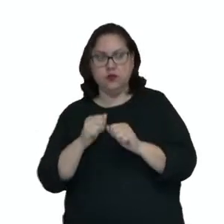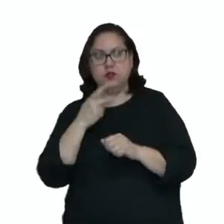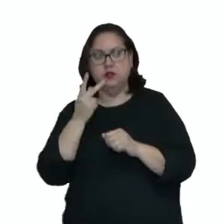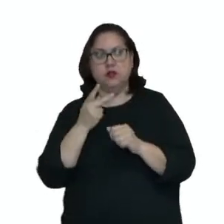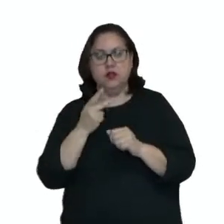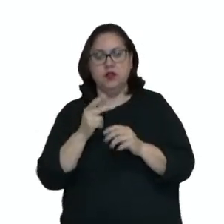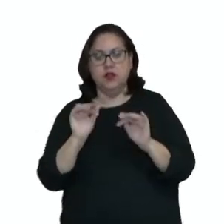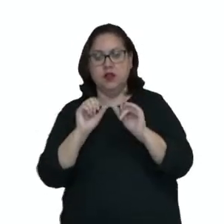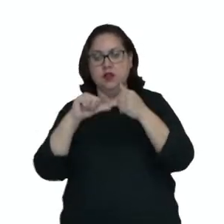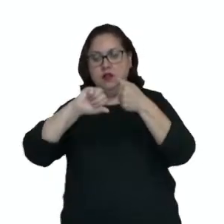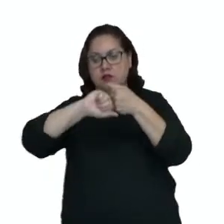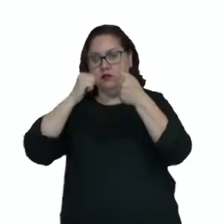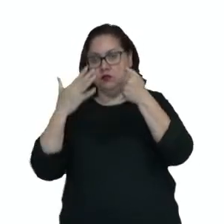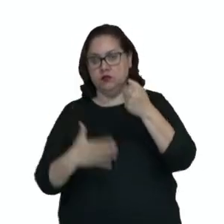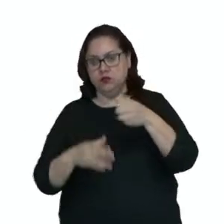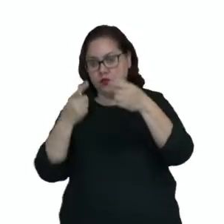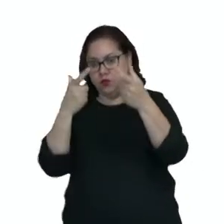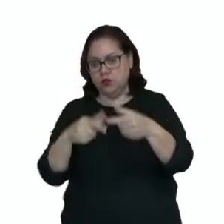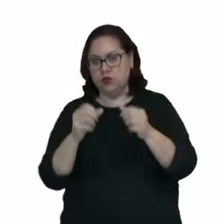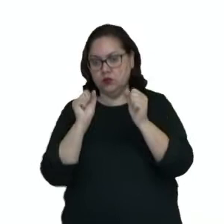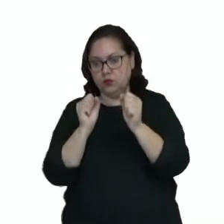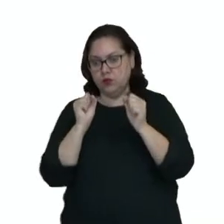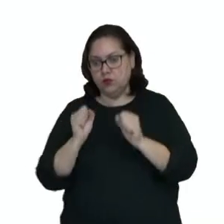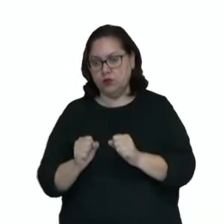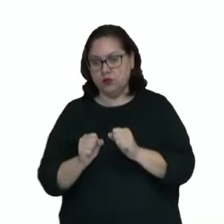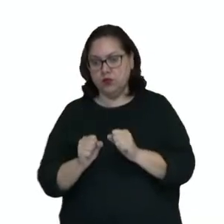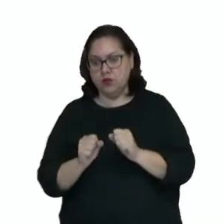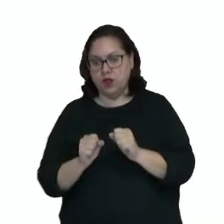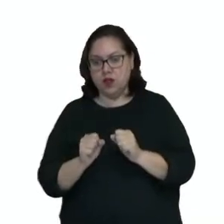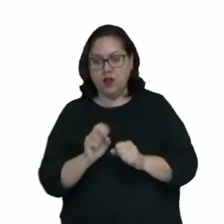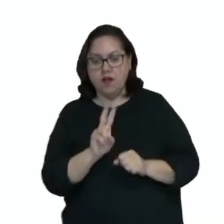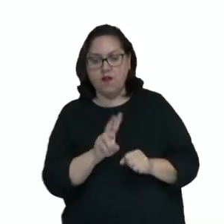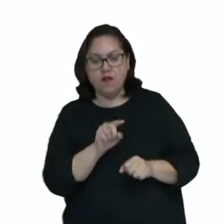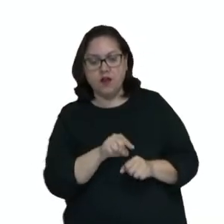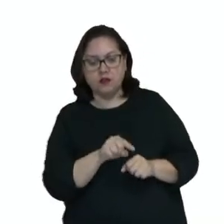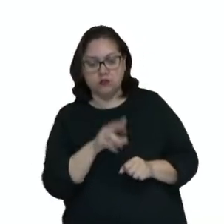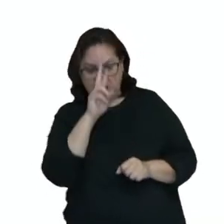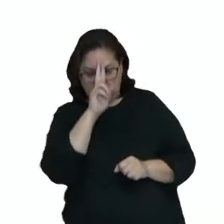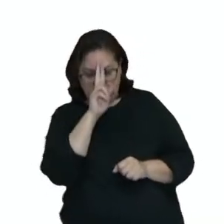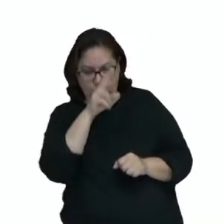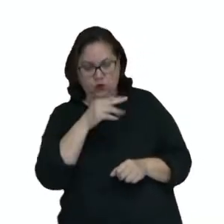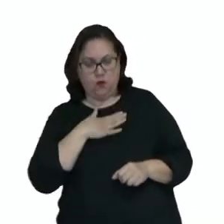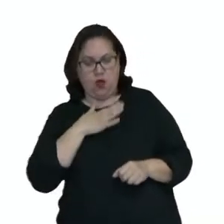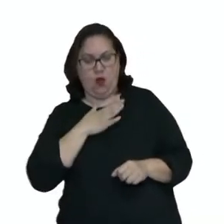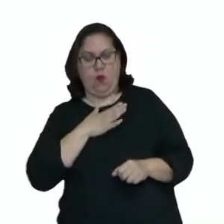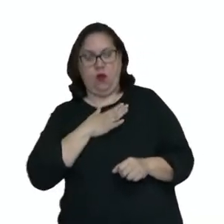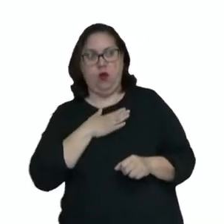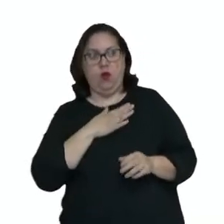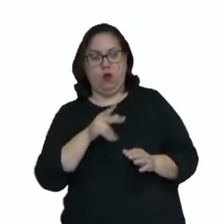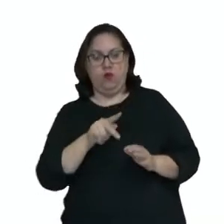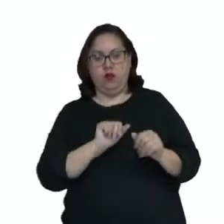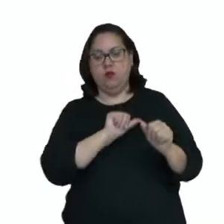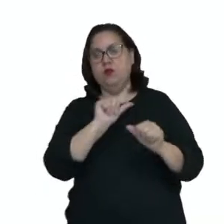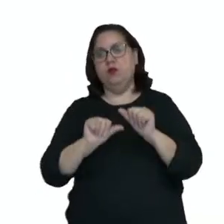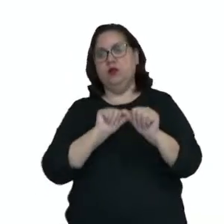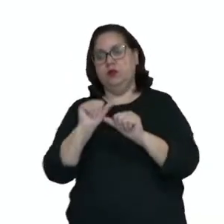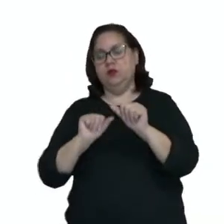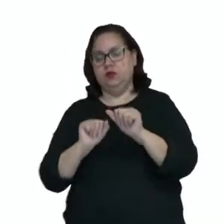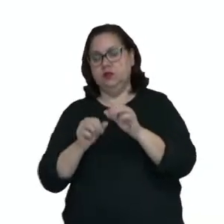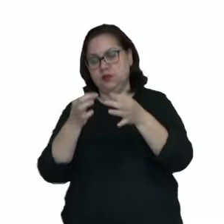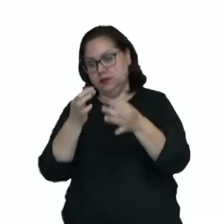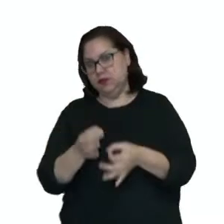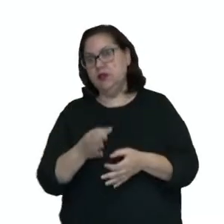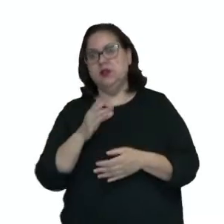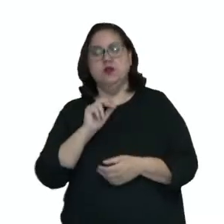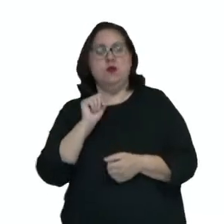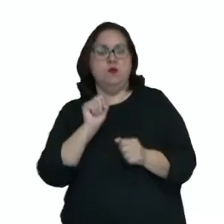na democracia, o lugar do poder é um lugar vago, ninguém é dono do poder, né? Porque ele vai mudar, com certeza